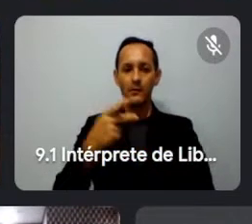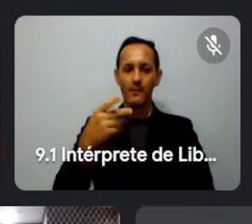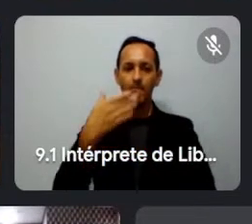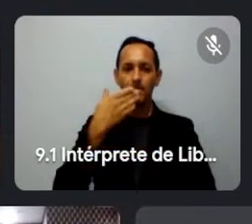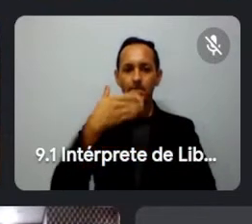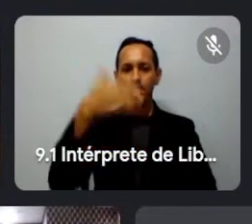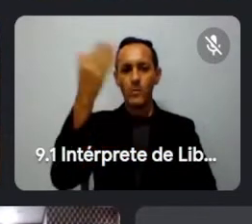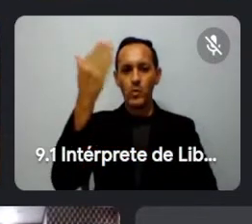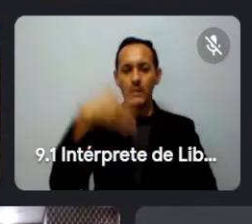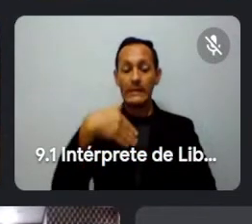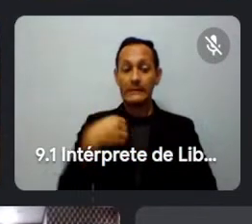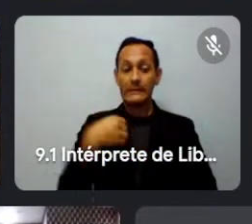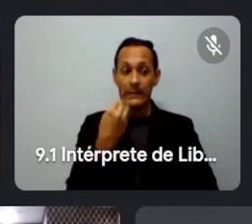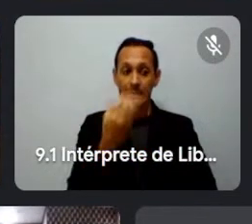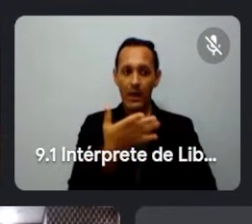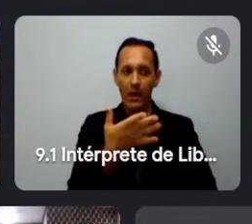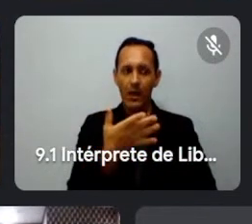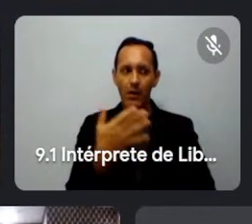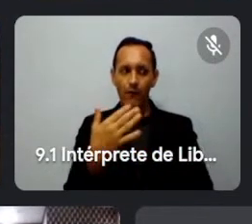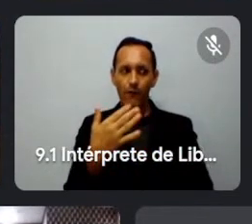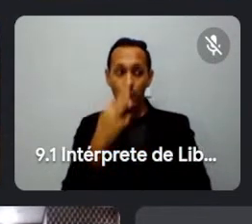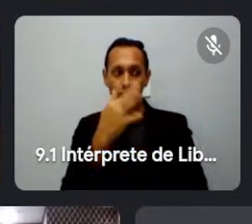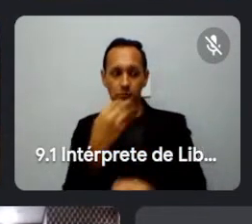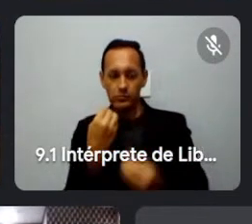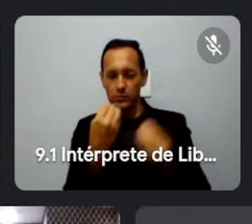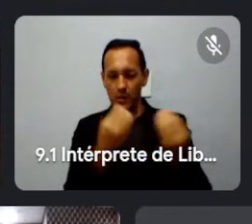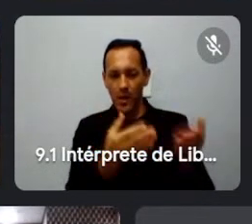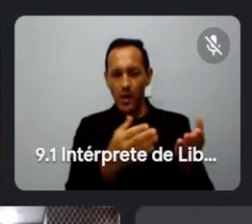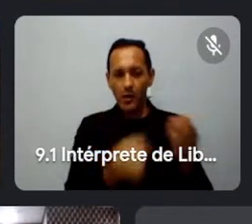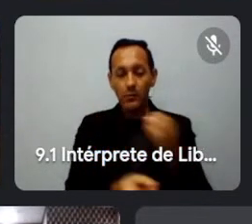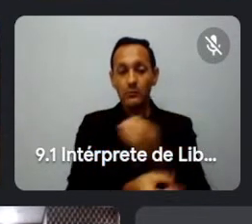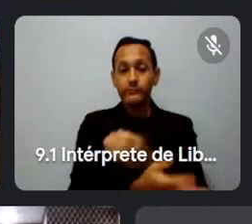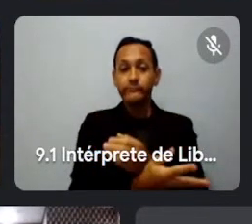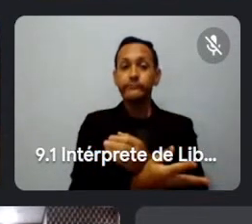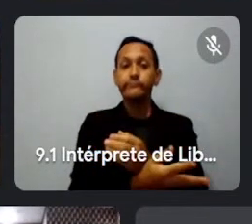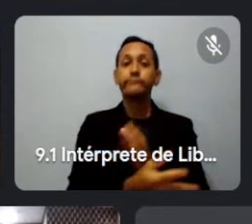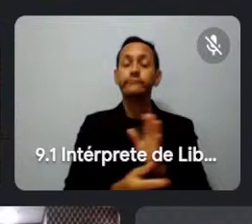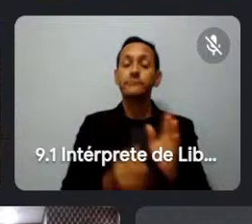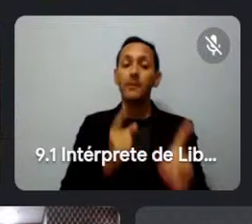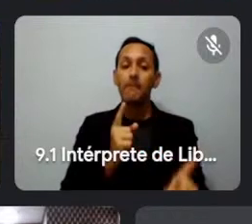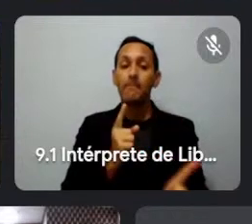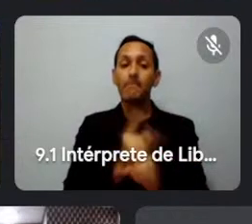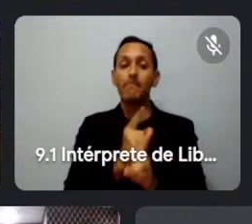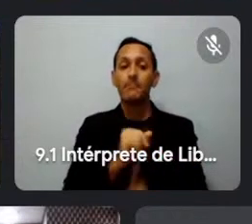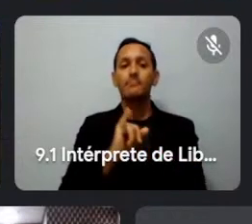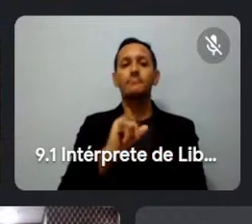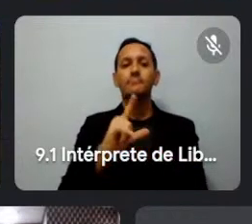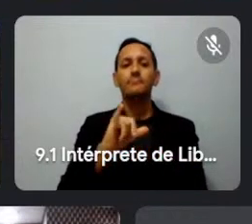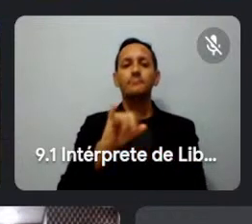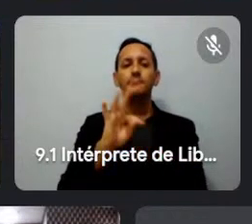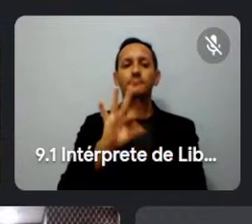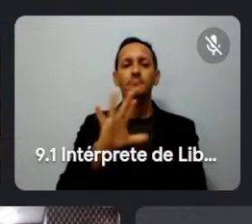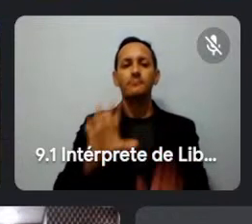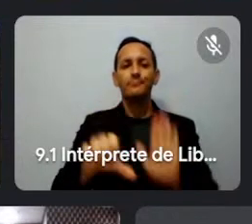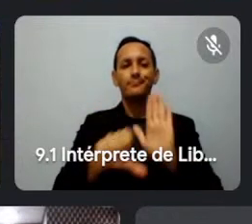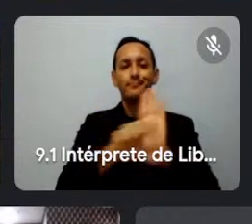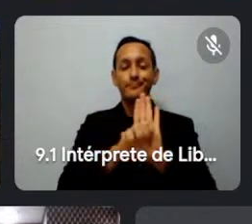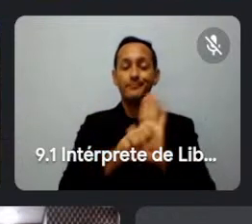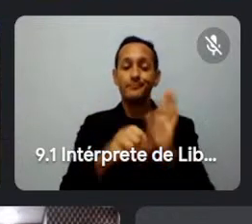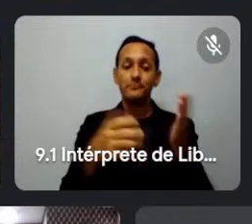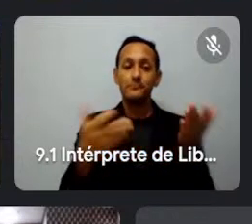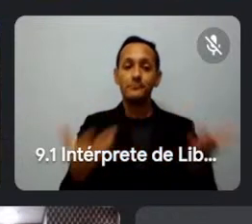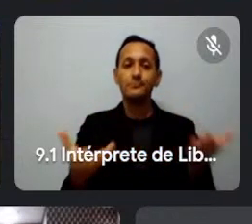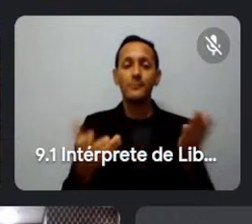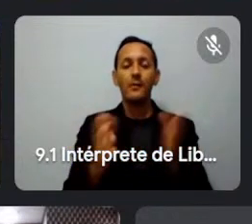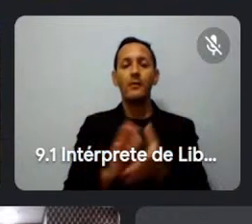Promessa dar oferecer enfim se o ilícito existentes não é suficiente para